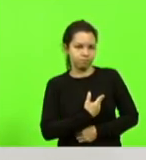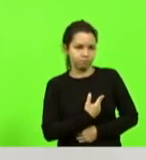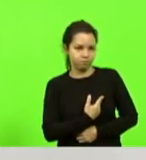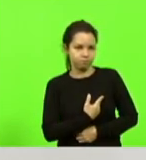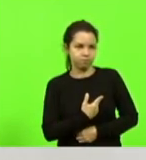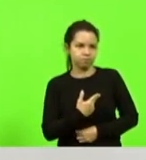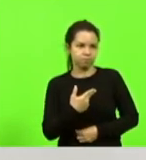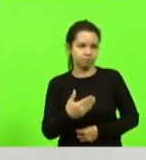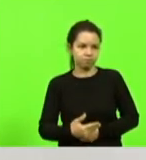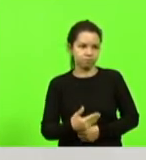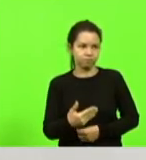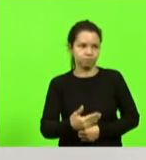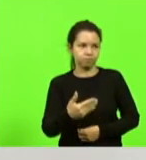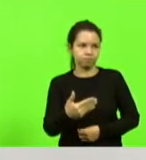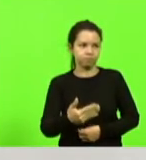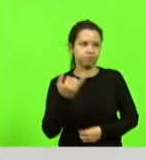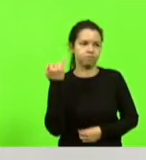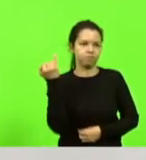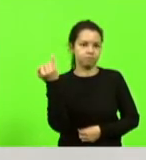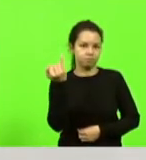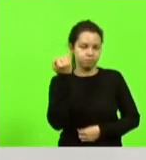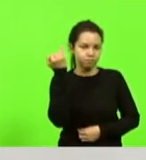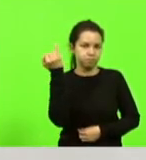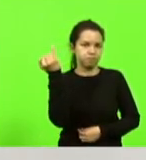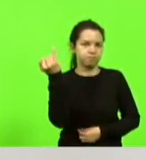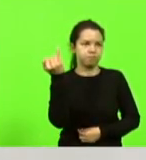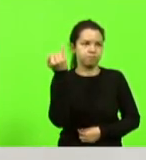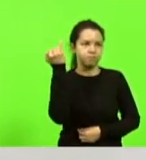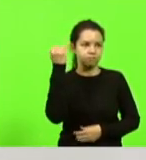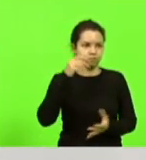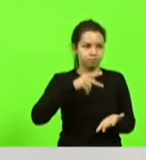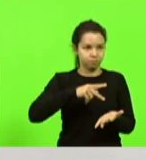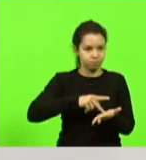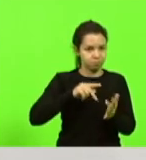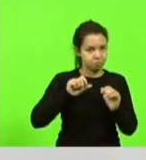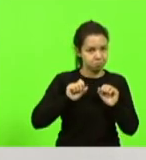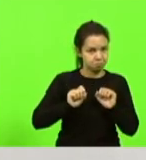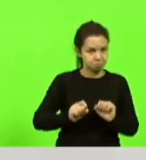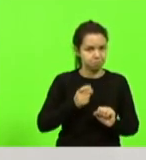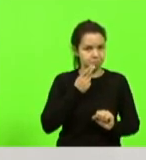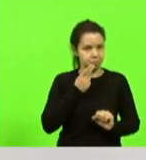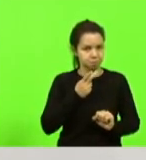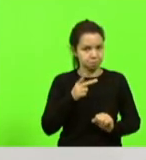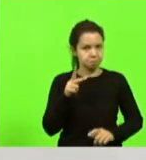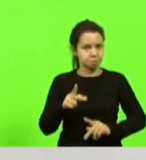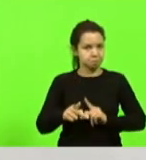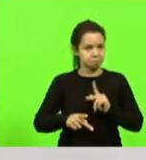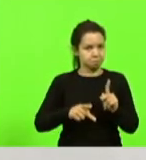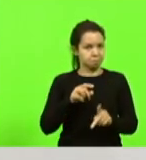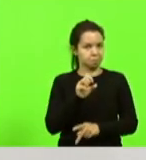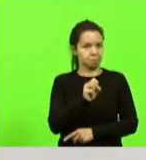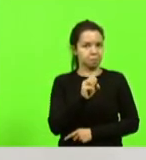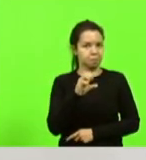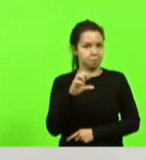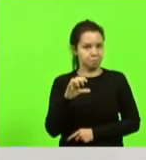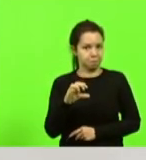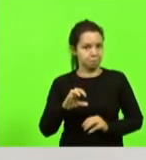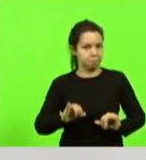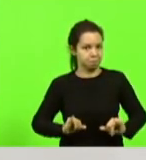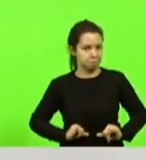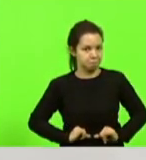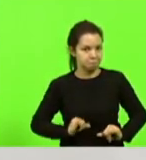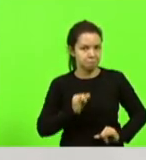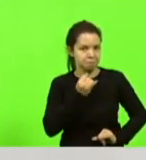desse período é importantíssimo. Aí sim nós podemos falar, catarinenses não estão somente sofrendo e